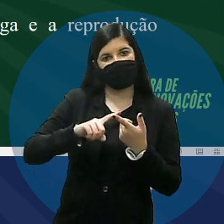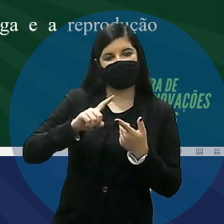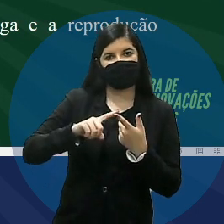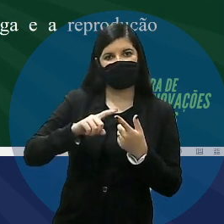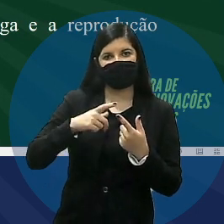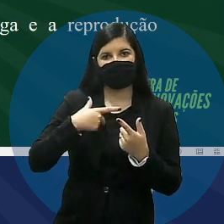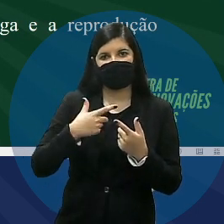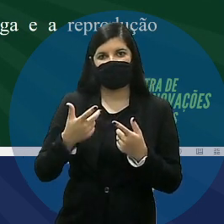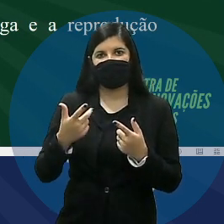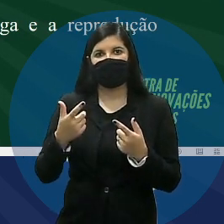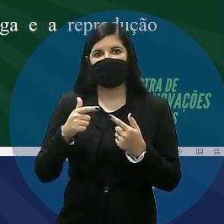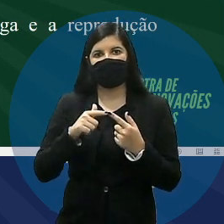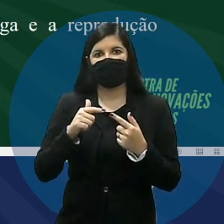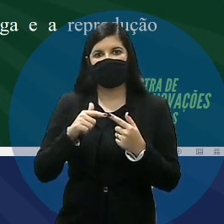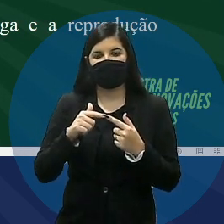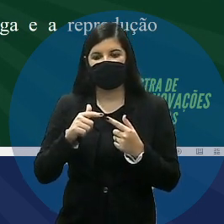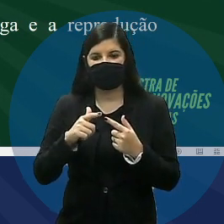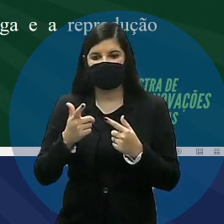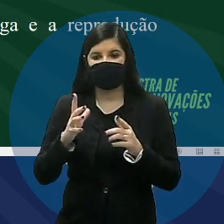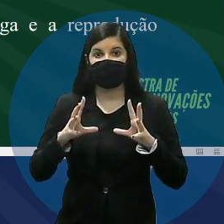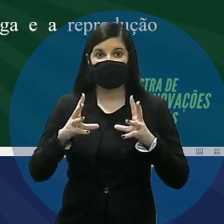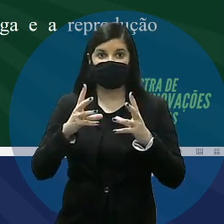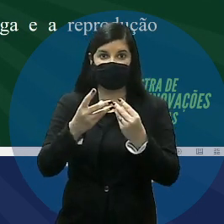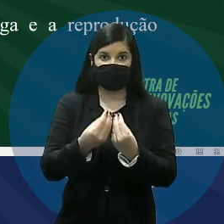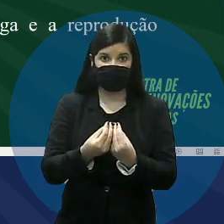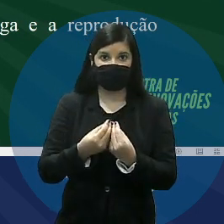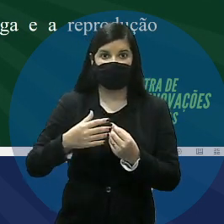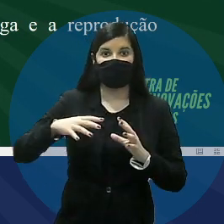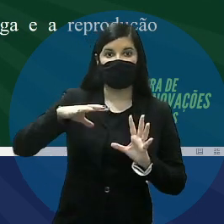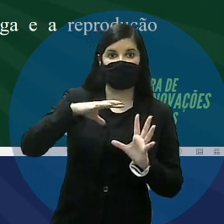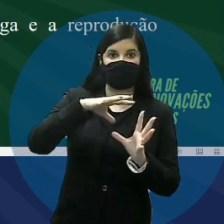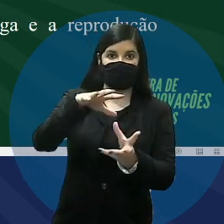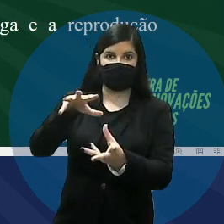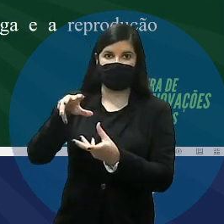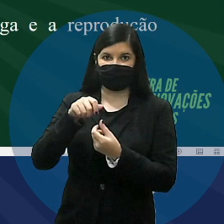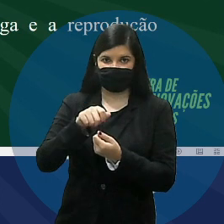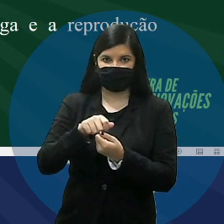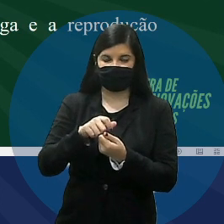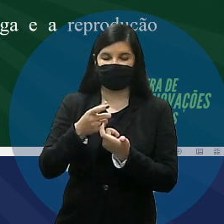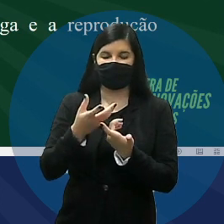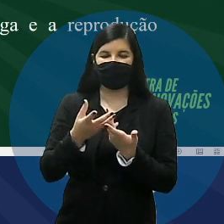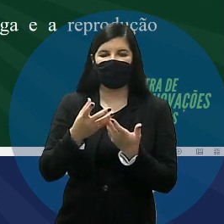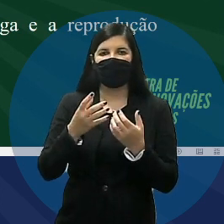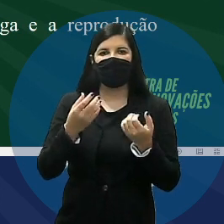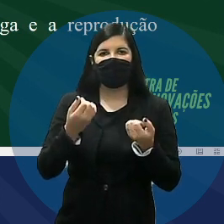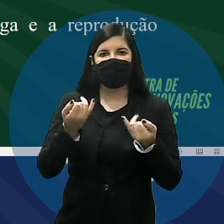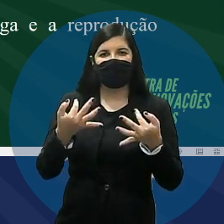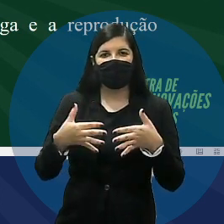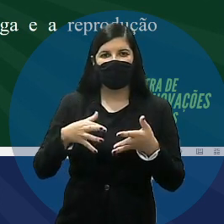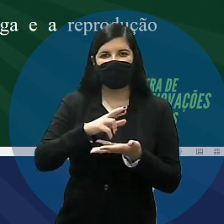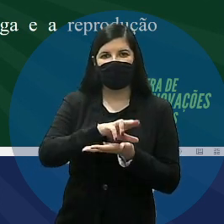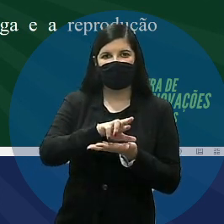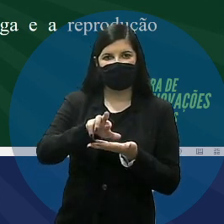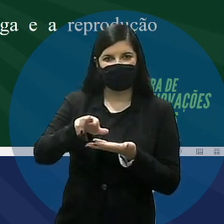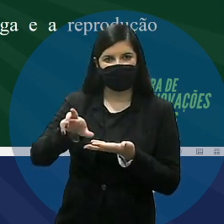está inteiramente ligada com a totalidade global. Então, destacou diversos outros